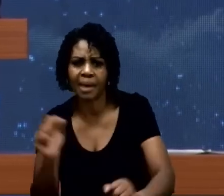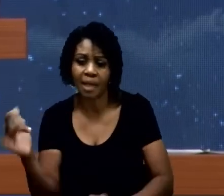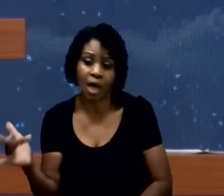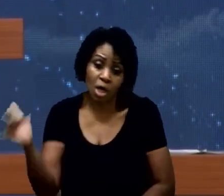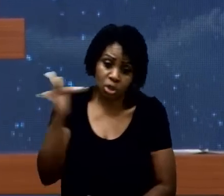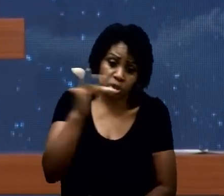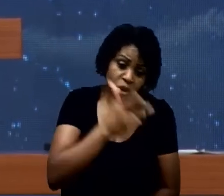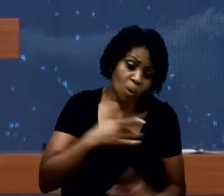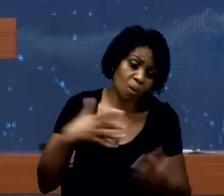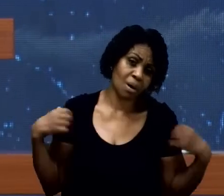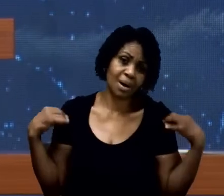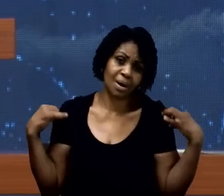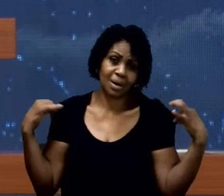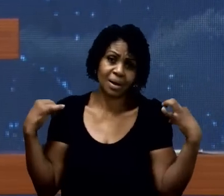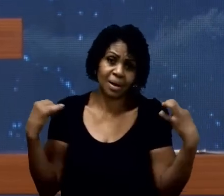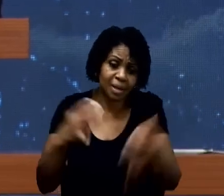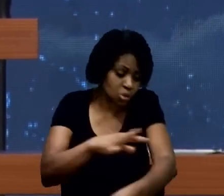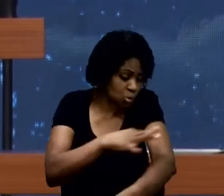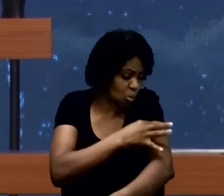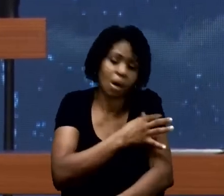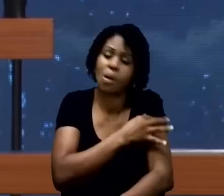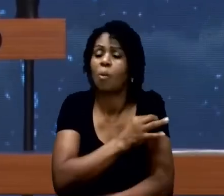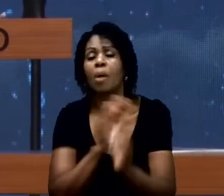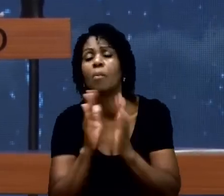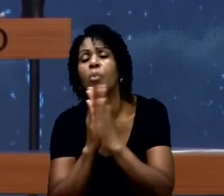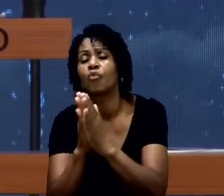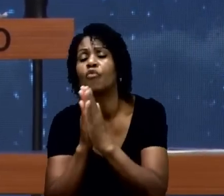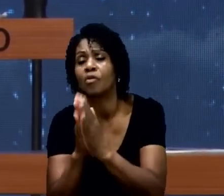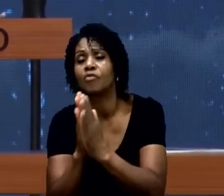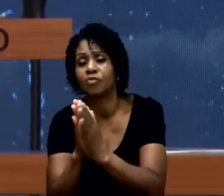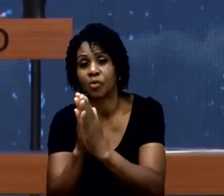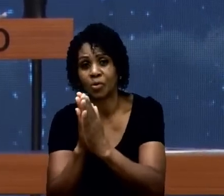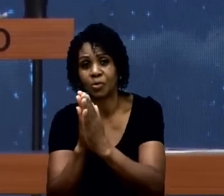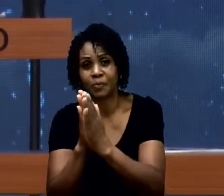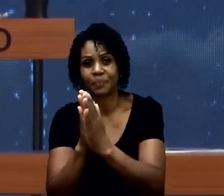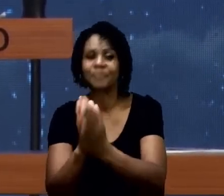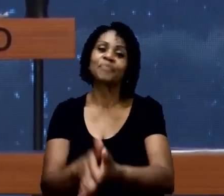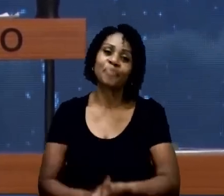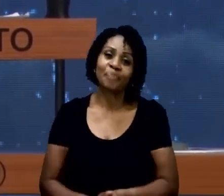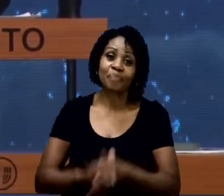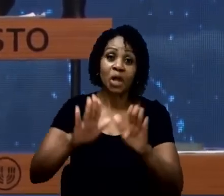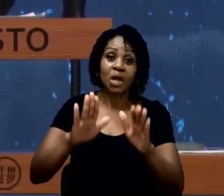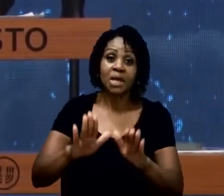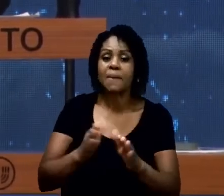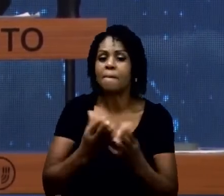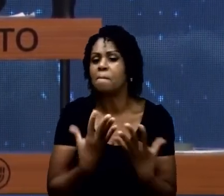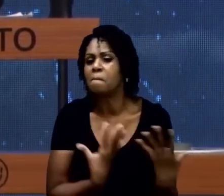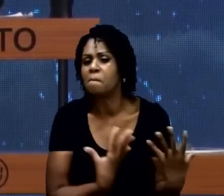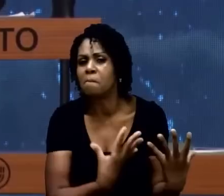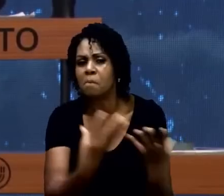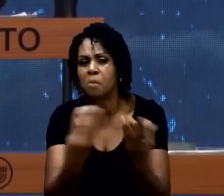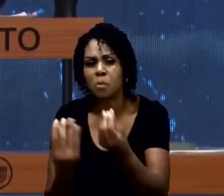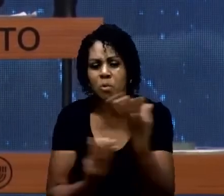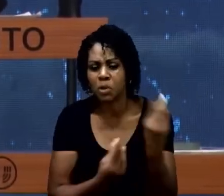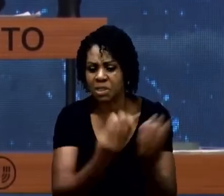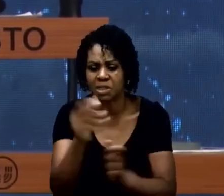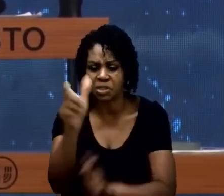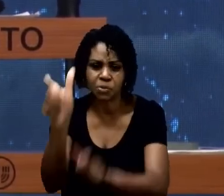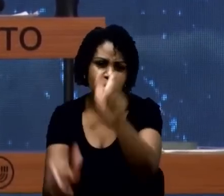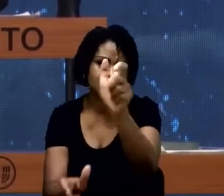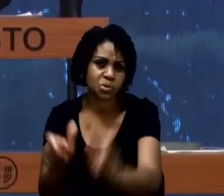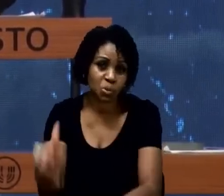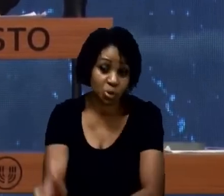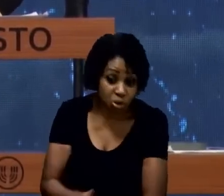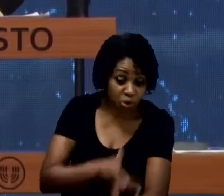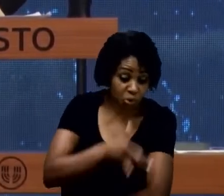Ao menos na orla da sua veste. E o que está escrito aqui? E quantos a tocavam? O que